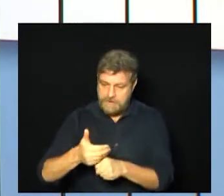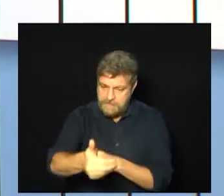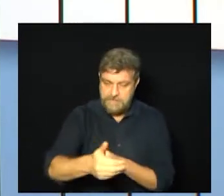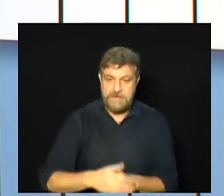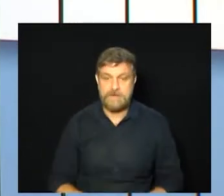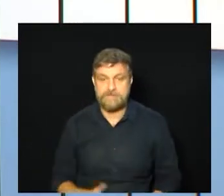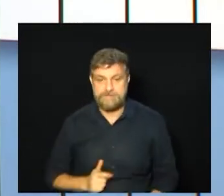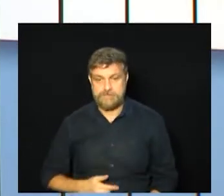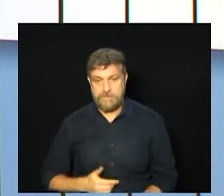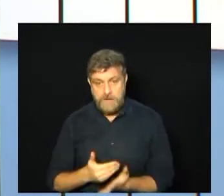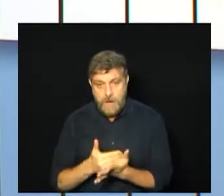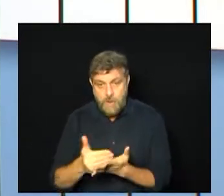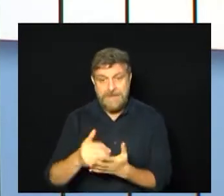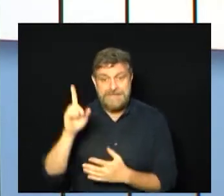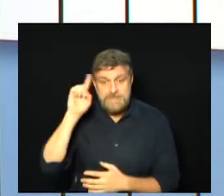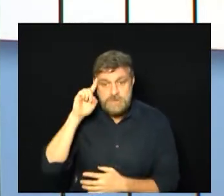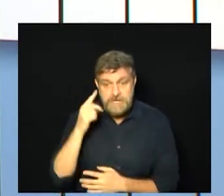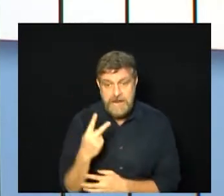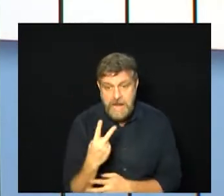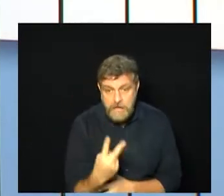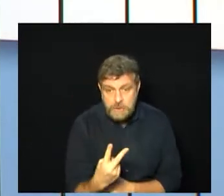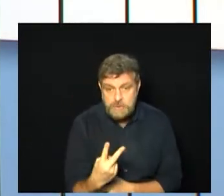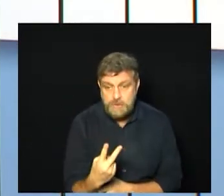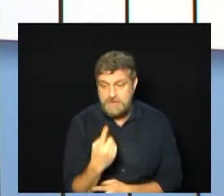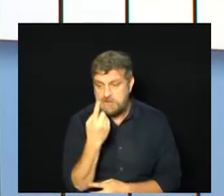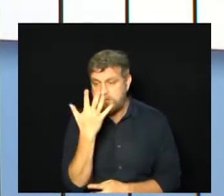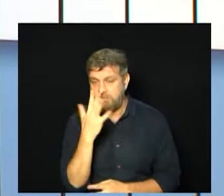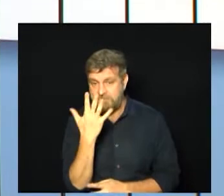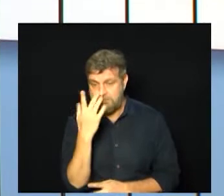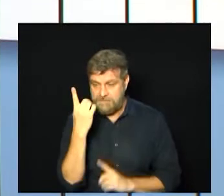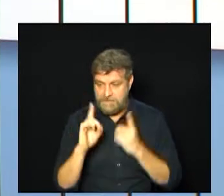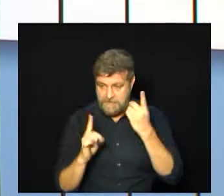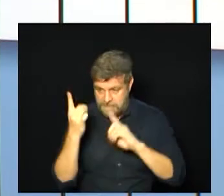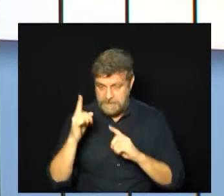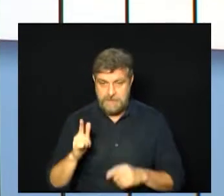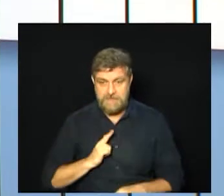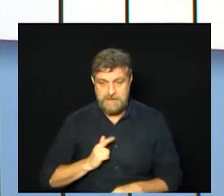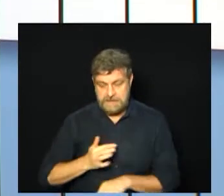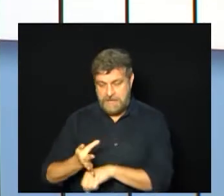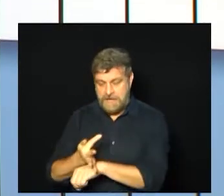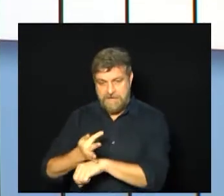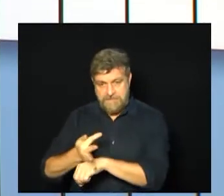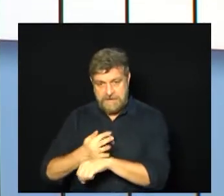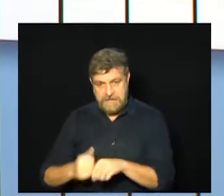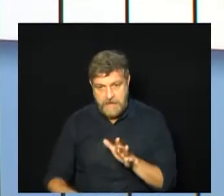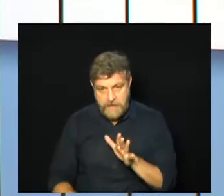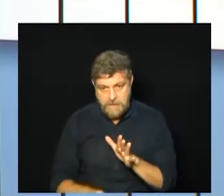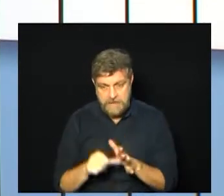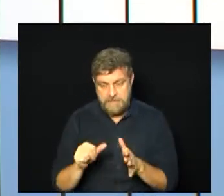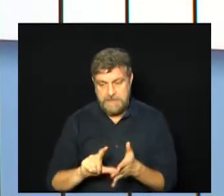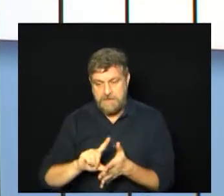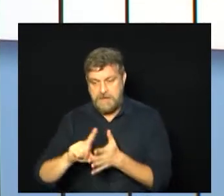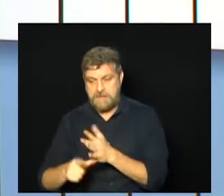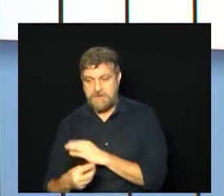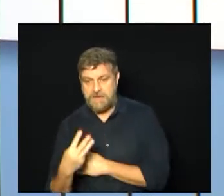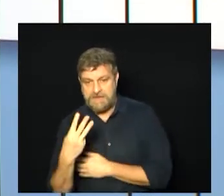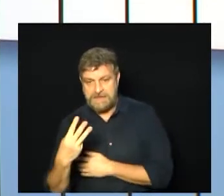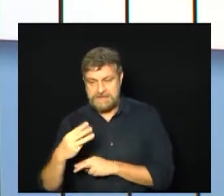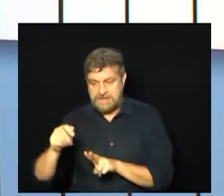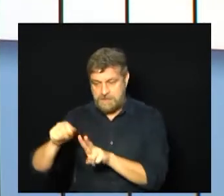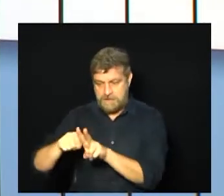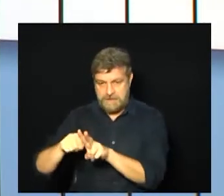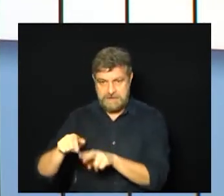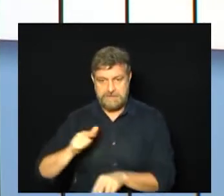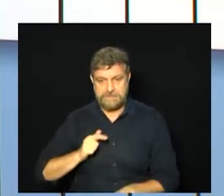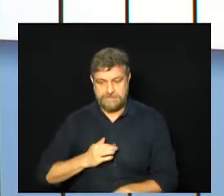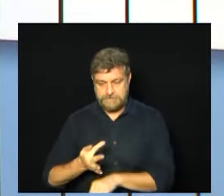aulas terão início no dia 2 de fevereiro e prevê recessos ao final do 1º e do 3º bimestre. As